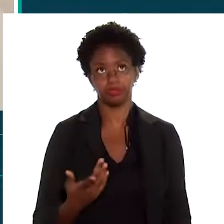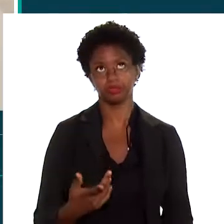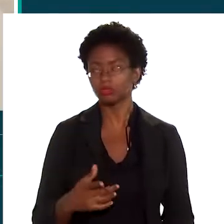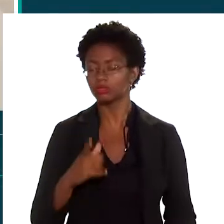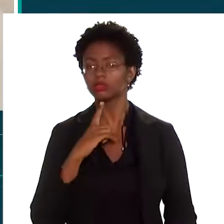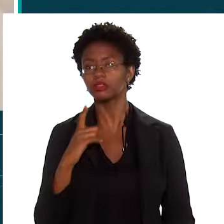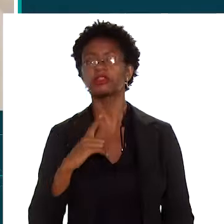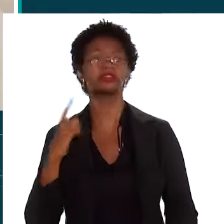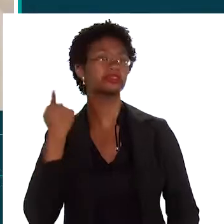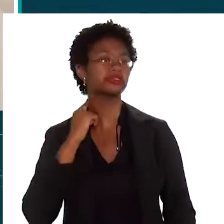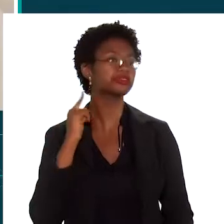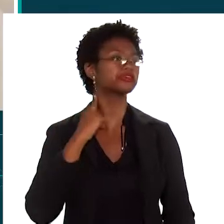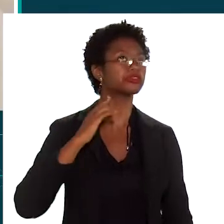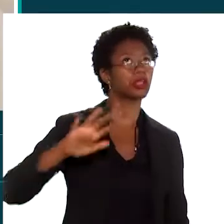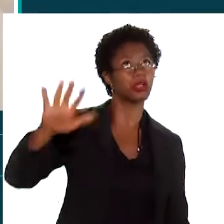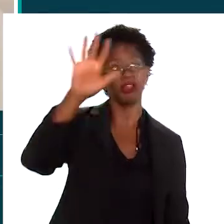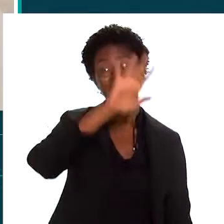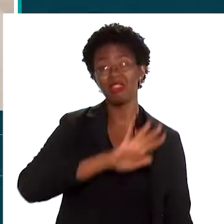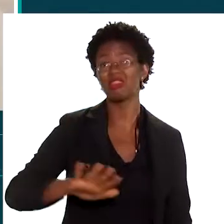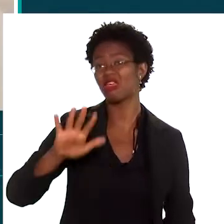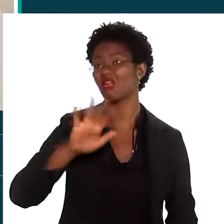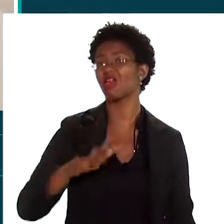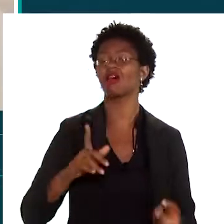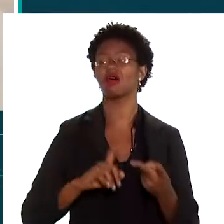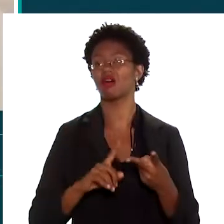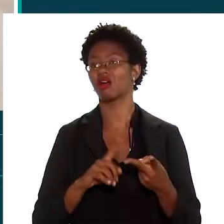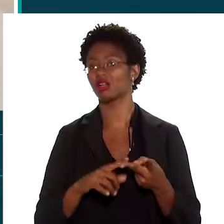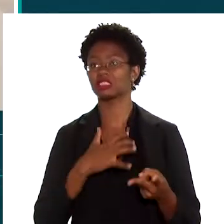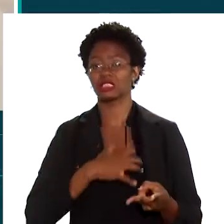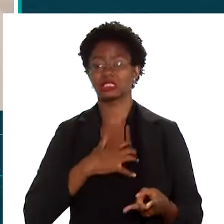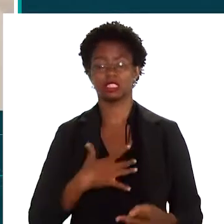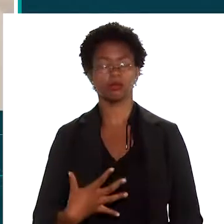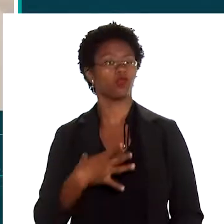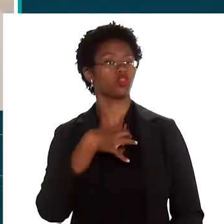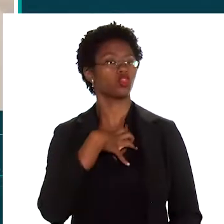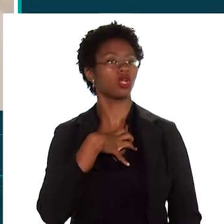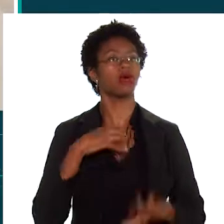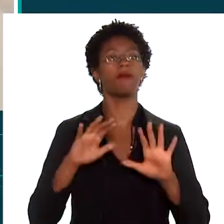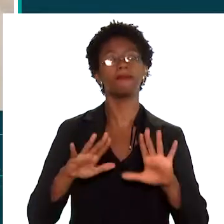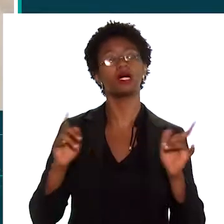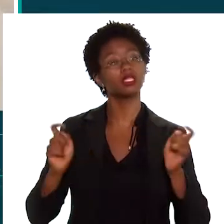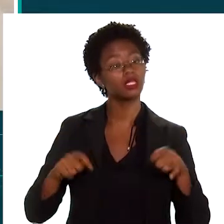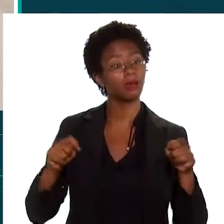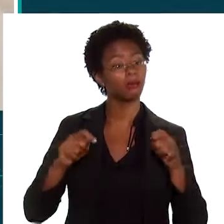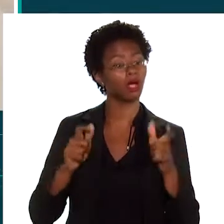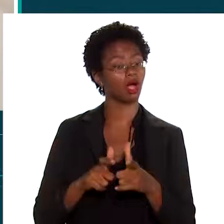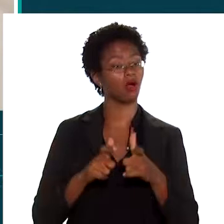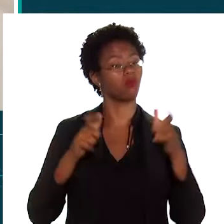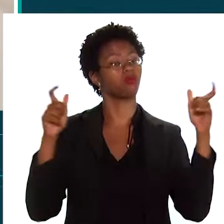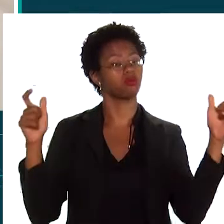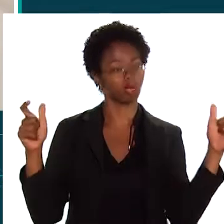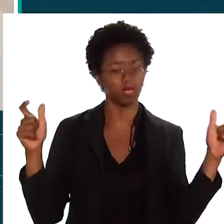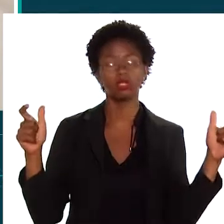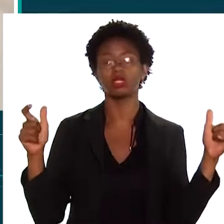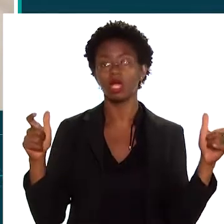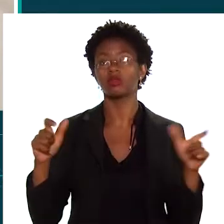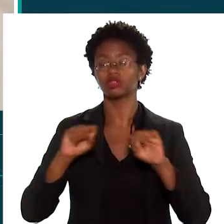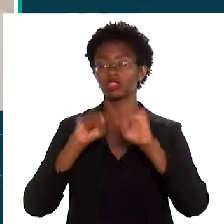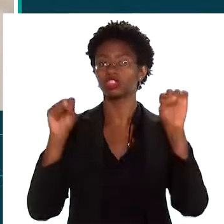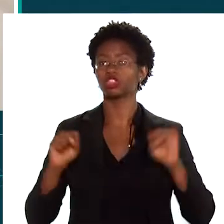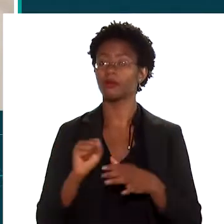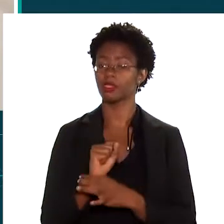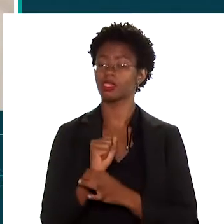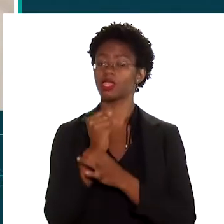à poluição, ao ambiente estressante, o estresse emocional, mas nós podemos aumentar esse sistema